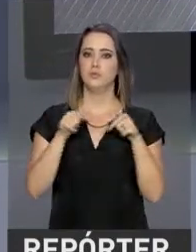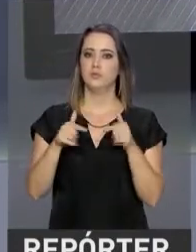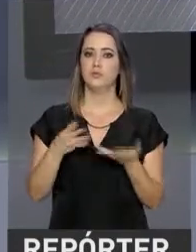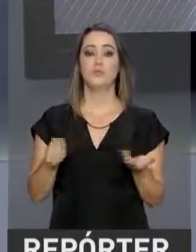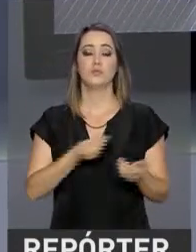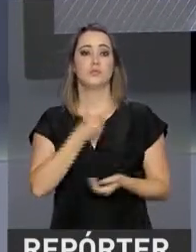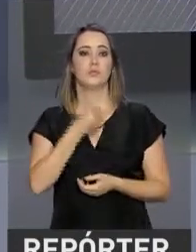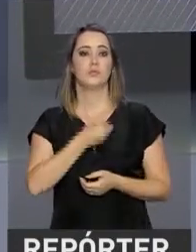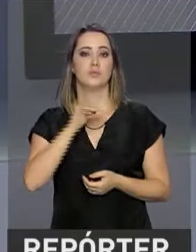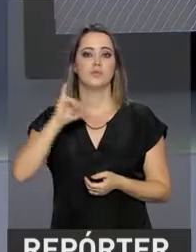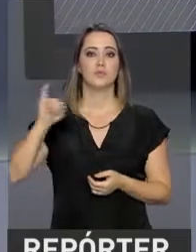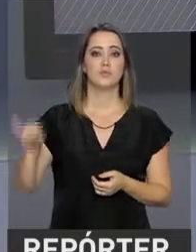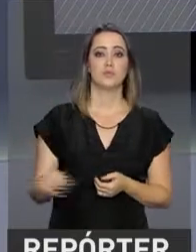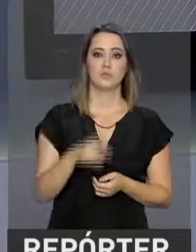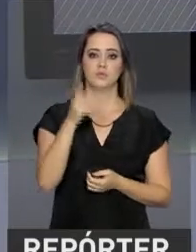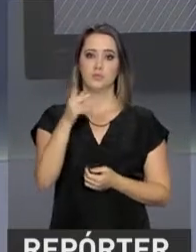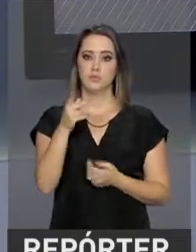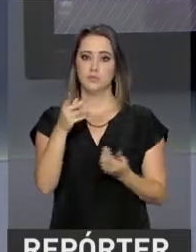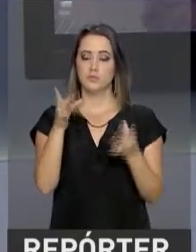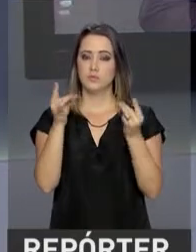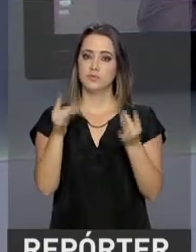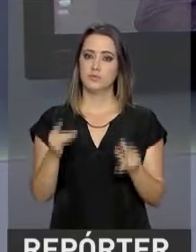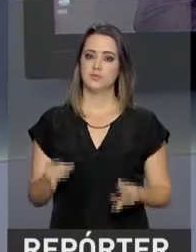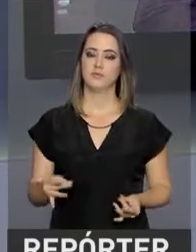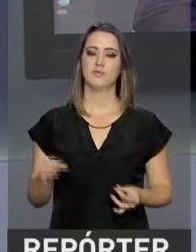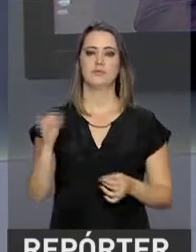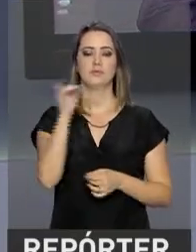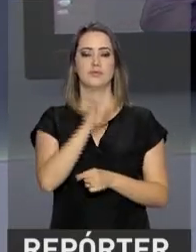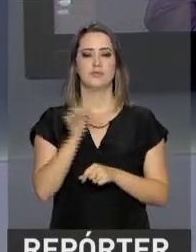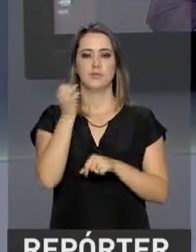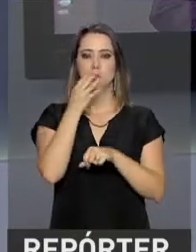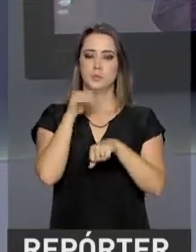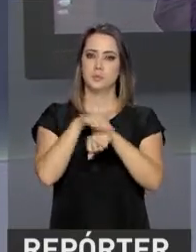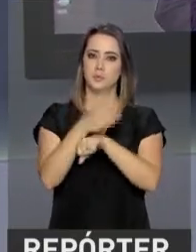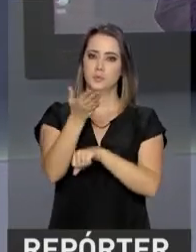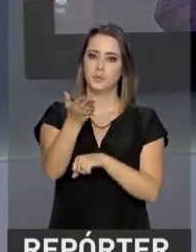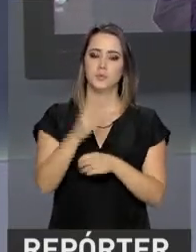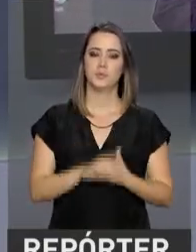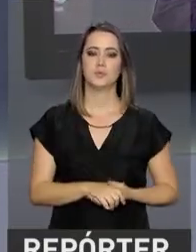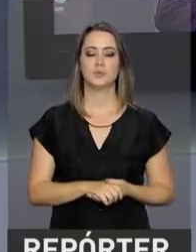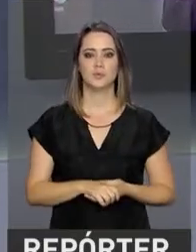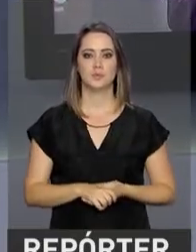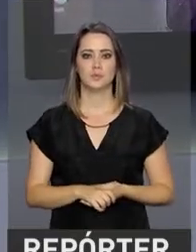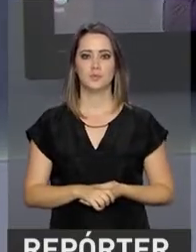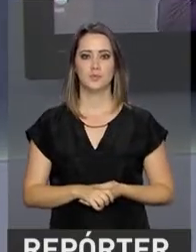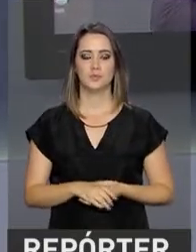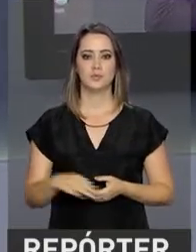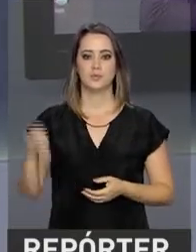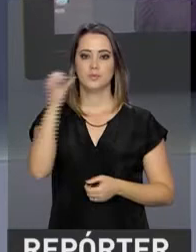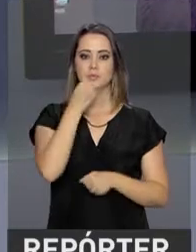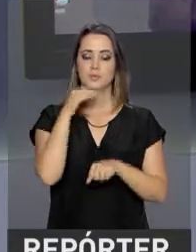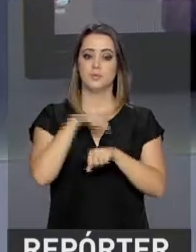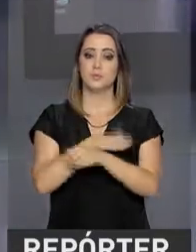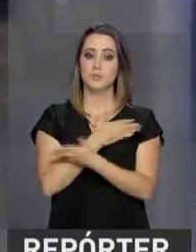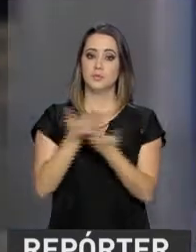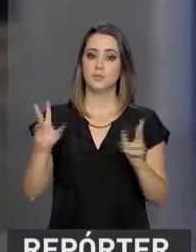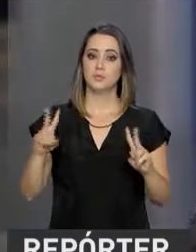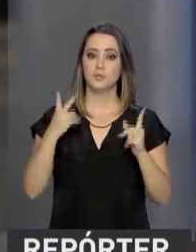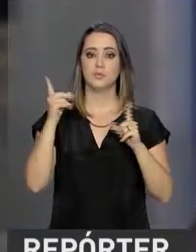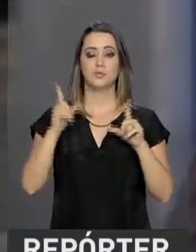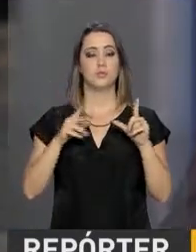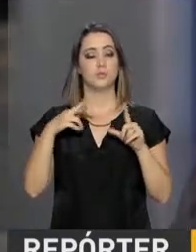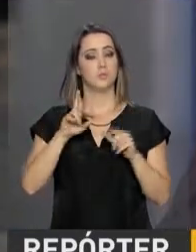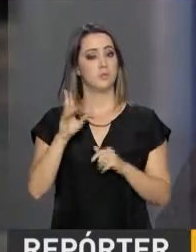ao vivo repórter joão pedro neto tem os detalhes para a gente o joão pedro boa noite foram de roberto a você ea todos que nos